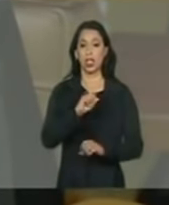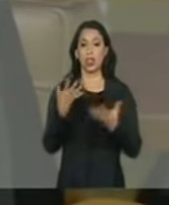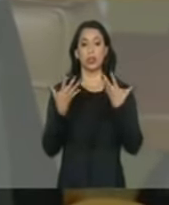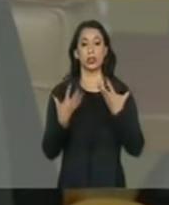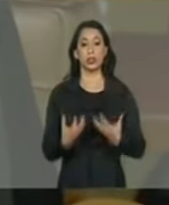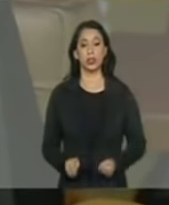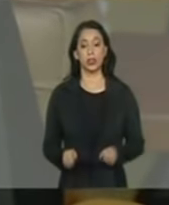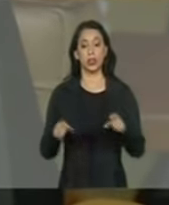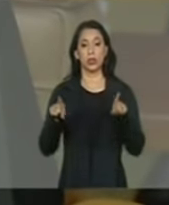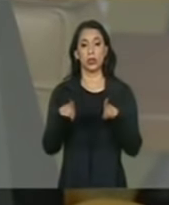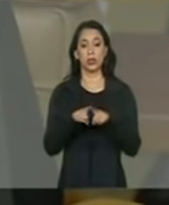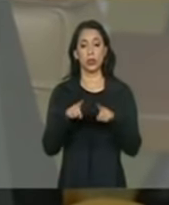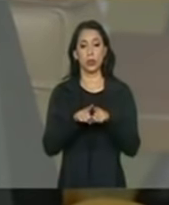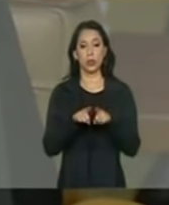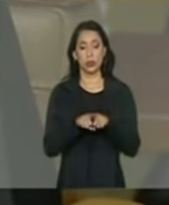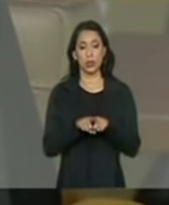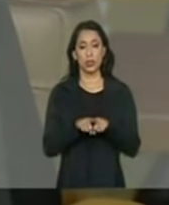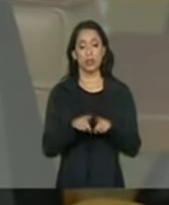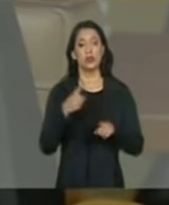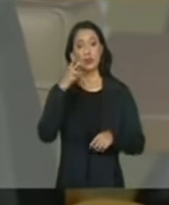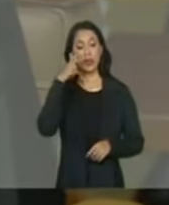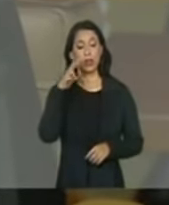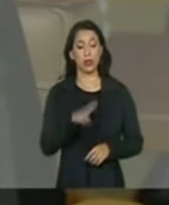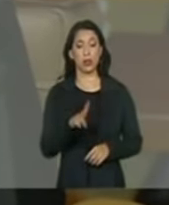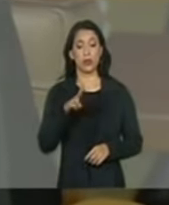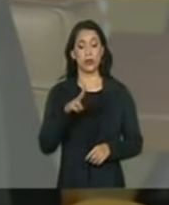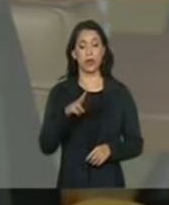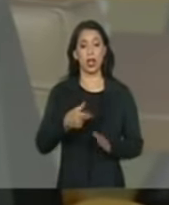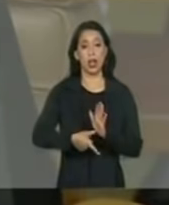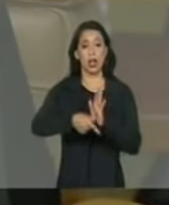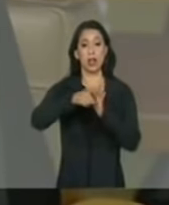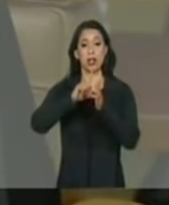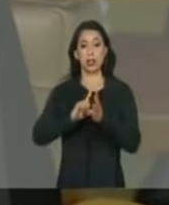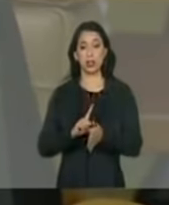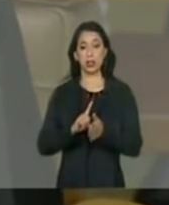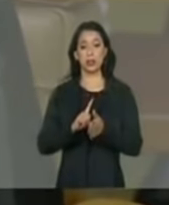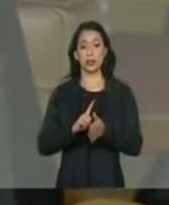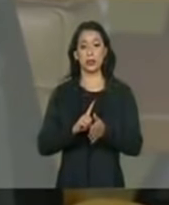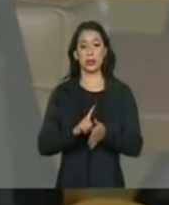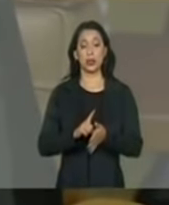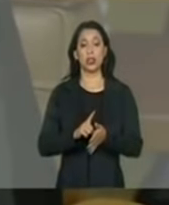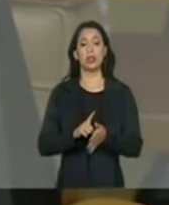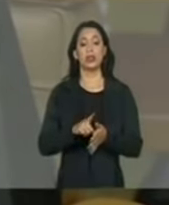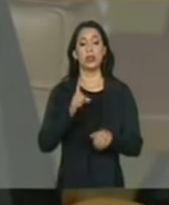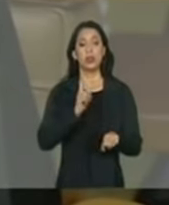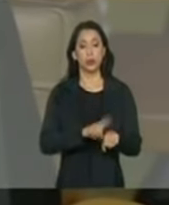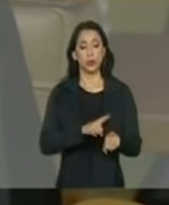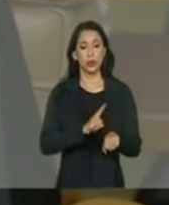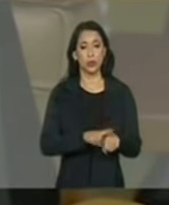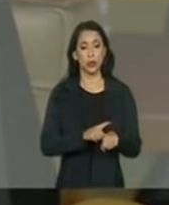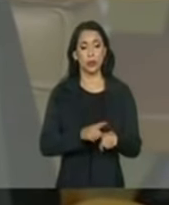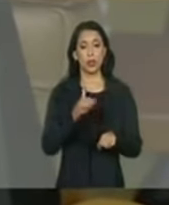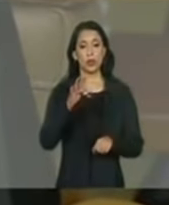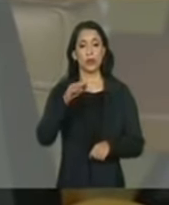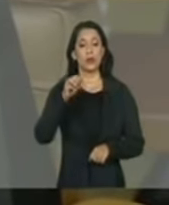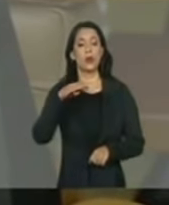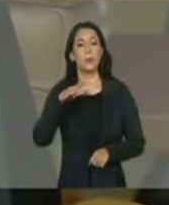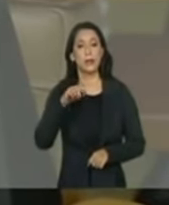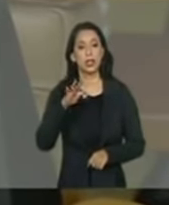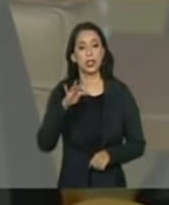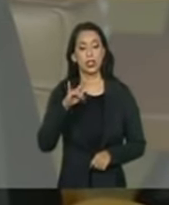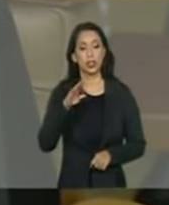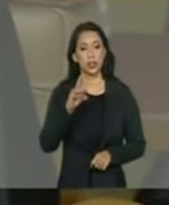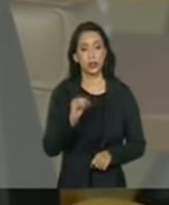compatível com a cláusula funcional que o pv a antecipação fita do momento formativo da coisa julgada